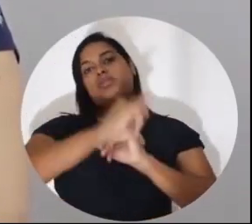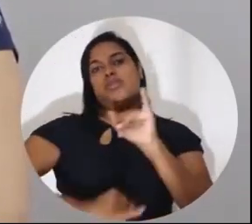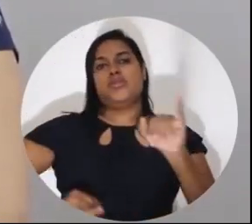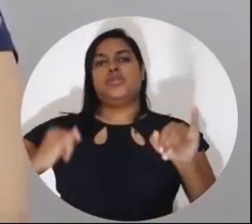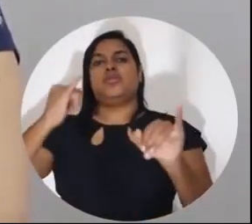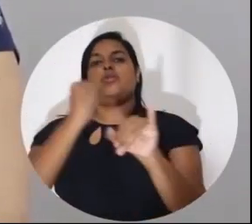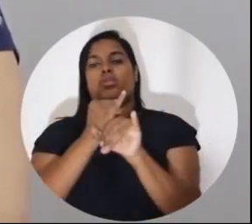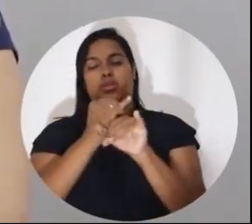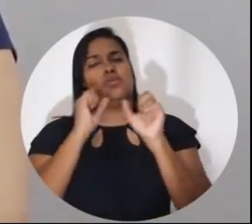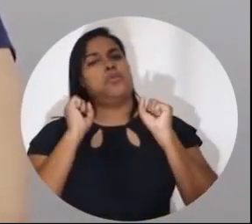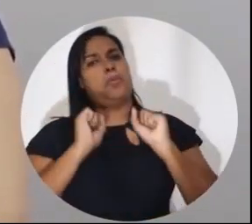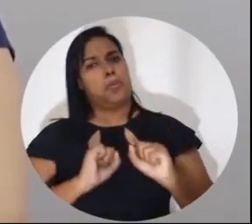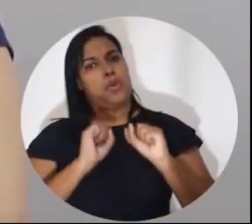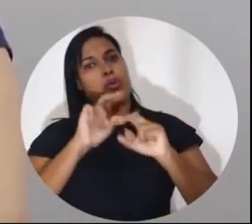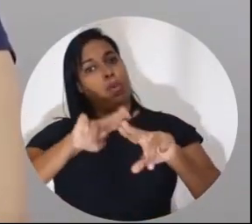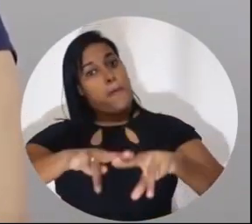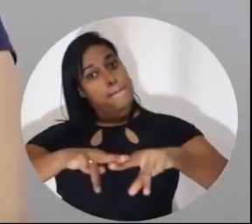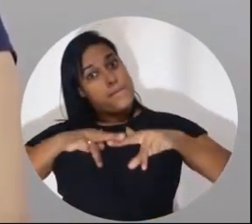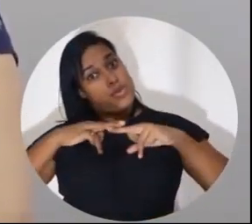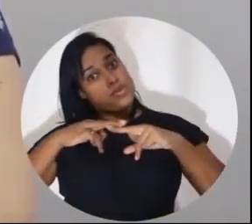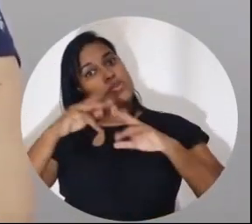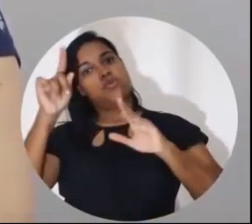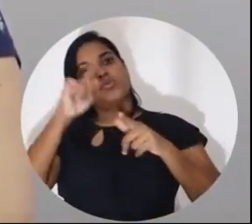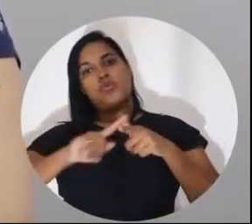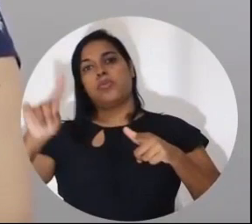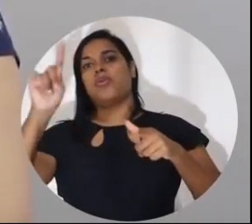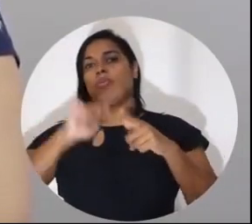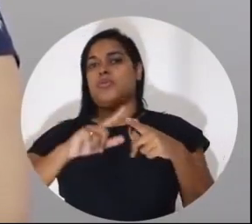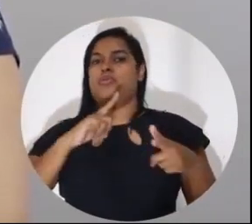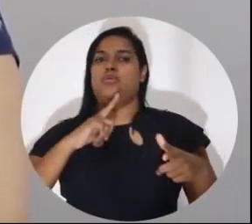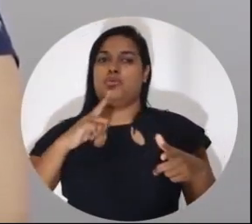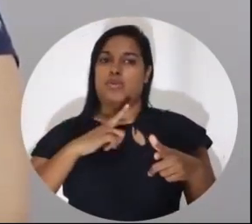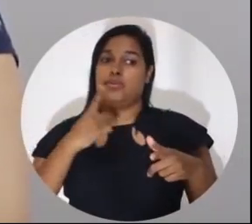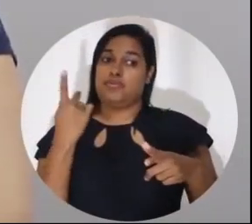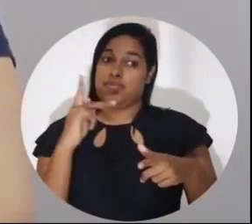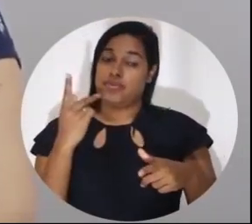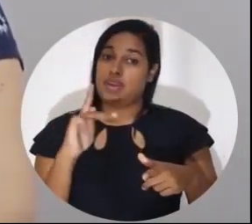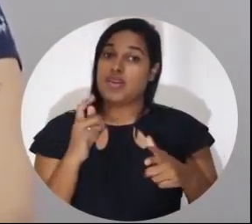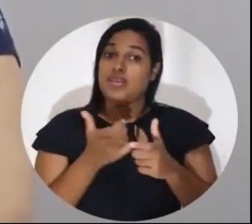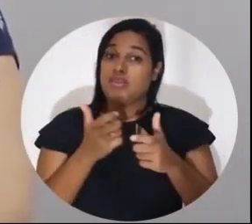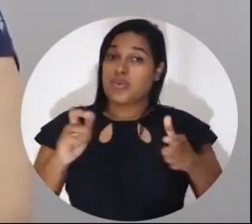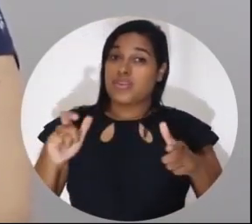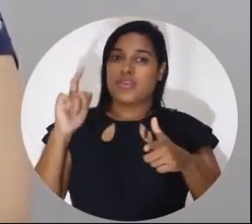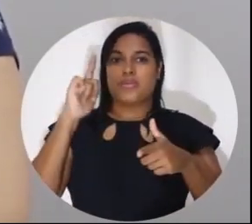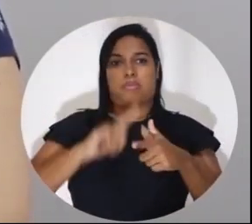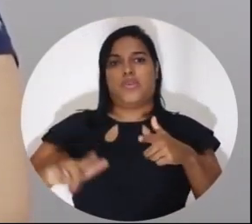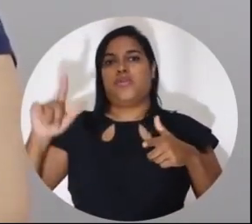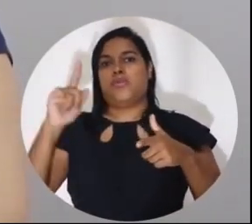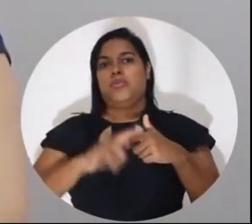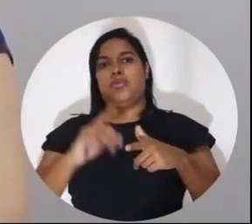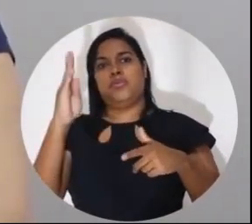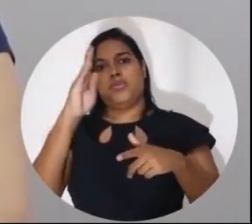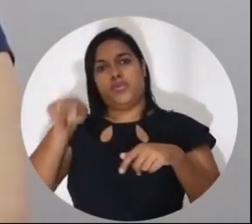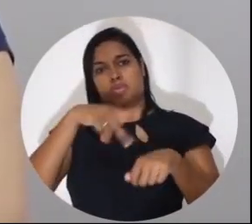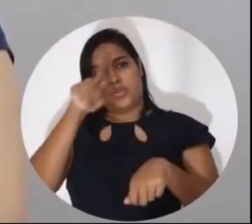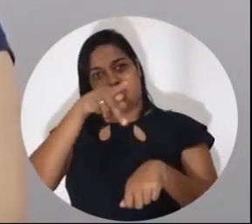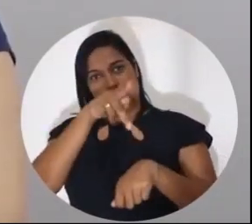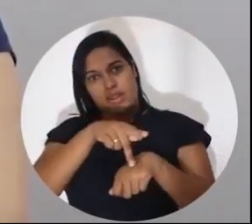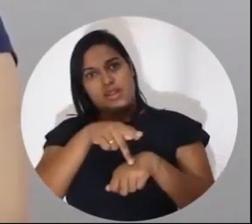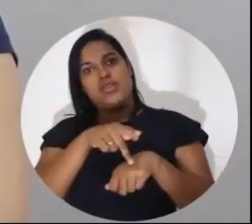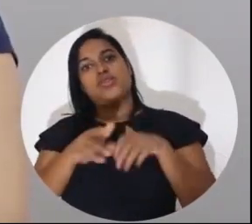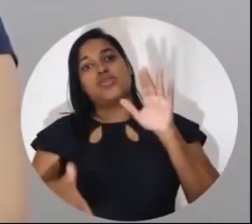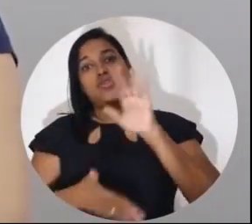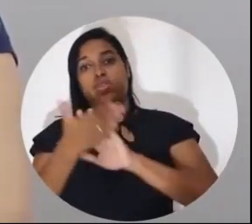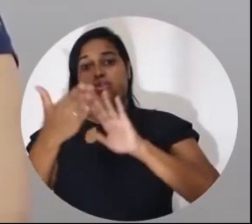internacionais, pode ser um dos grandes motivos dos déficits que ocorrem, não é? Esse é um grande problema no nosso país, a questão